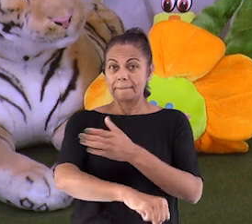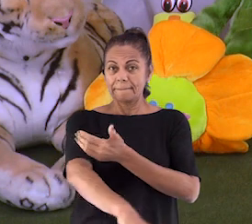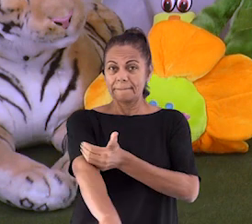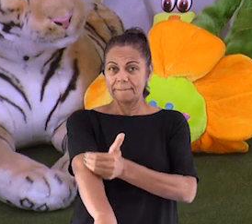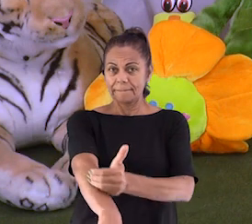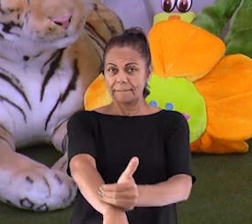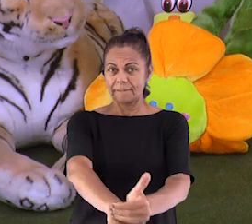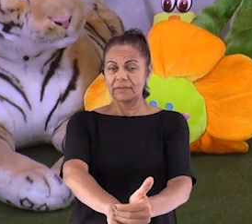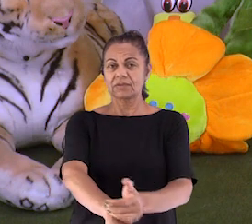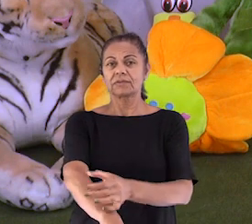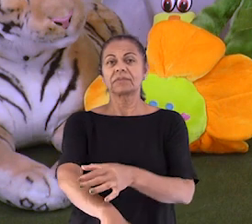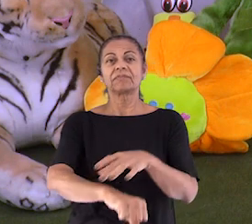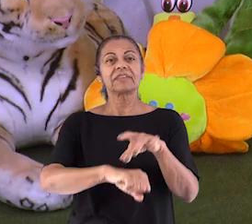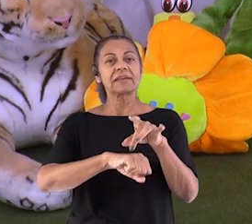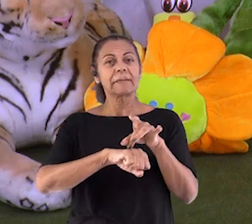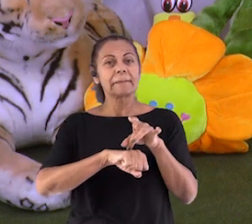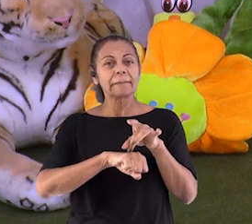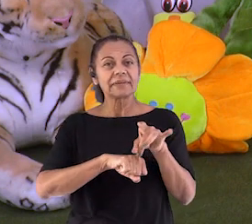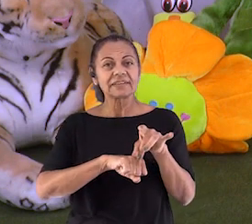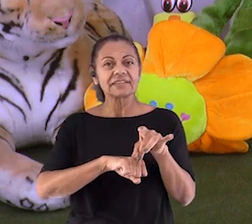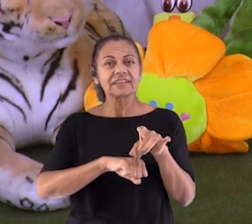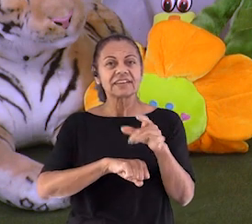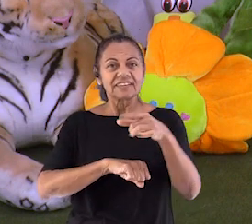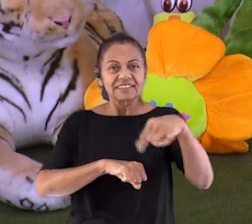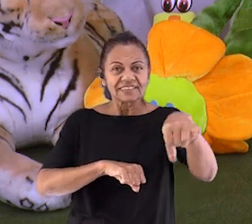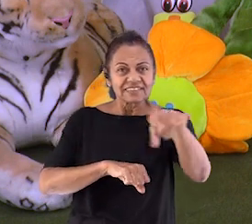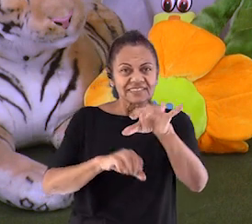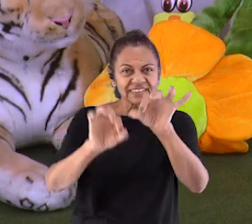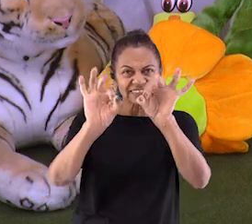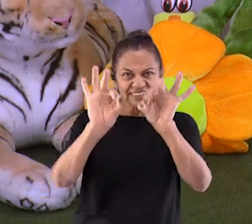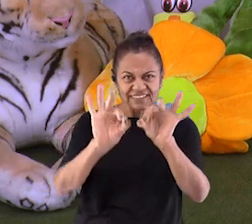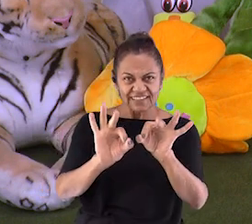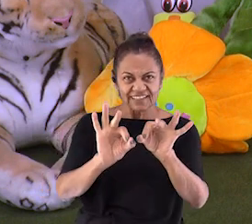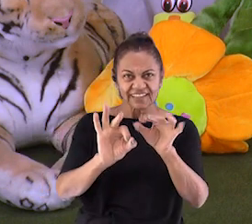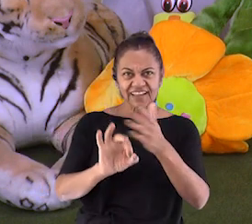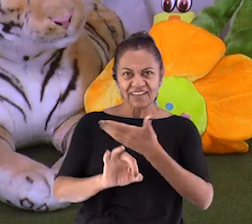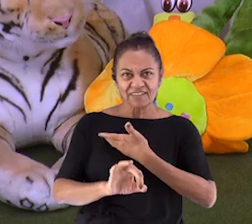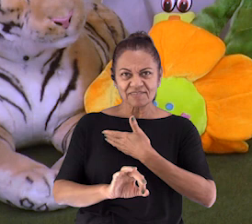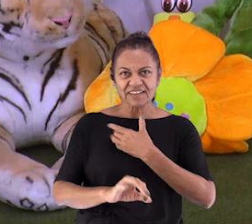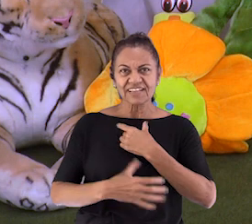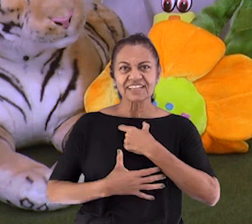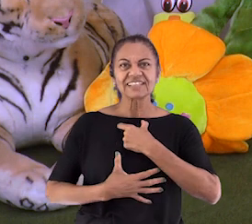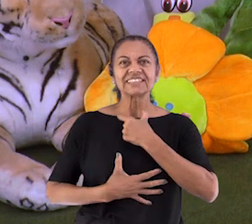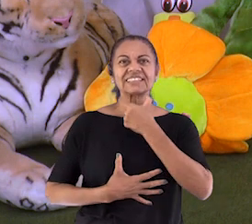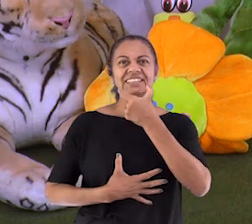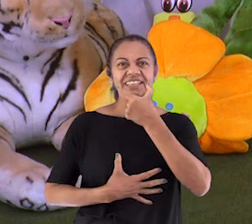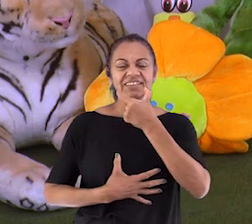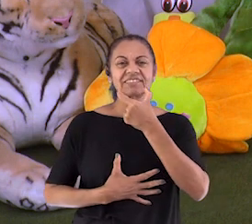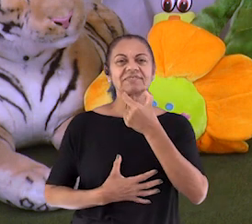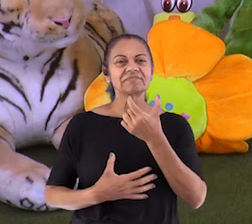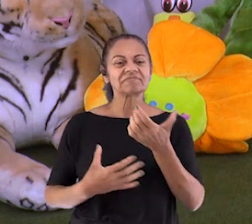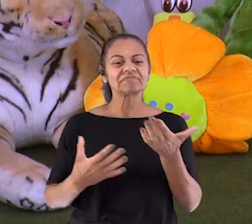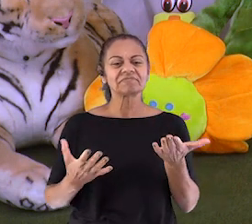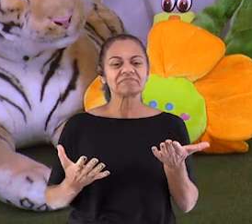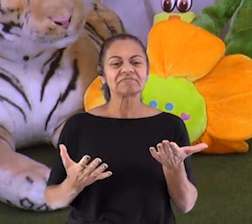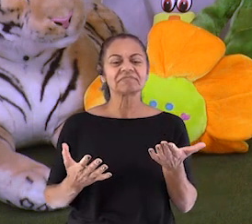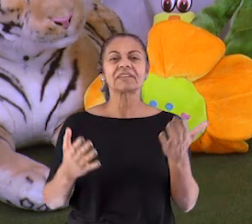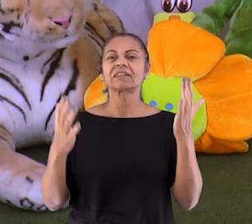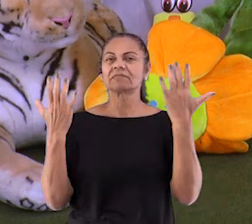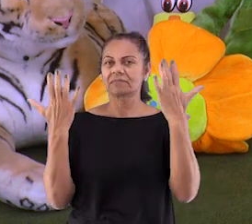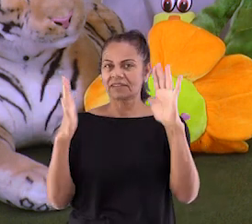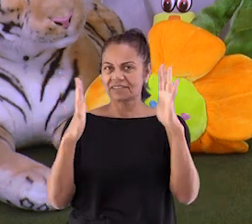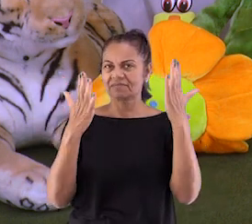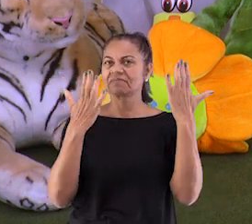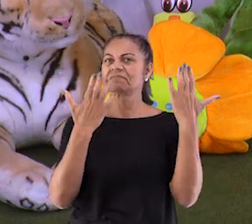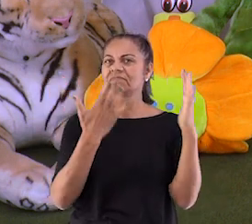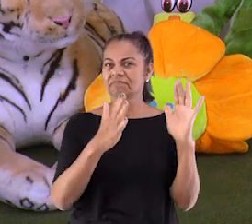Branco e preto. Vocês acertaram a cor da amiga Zebra? Ela é branco e preto.